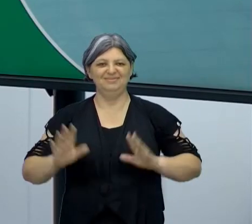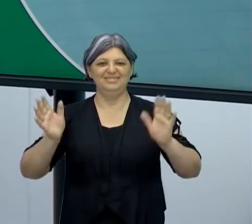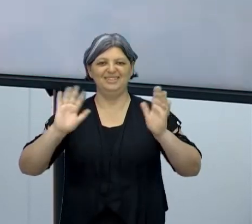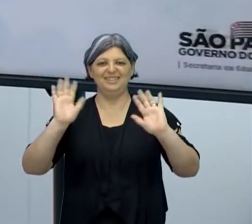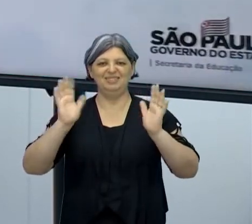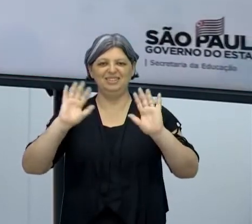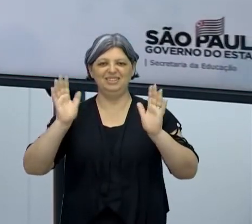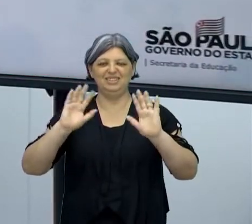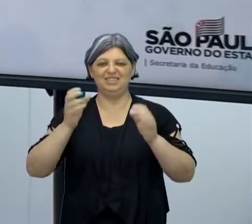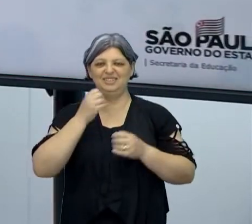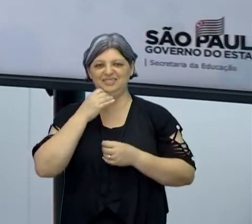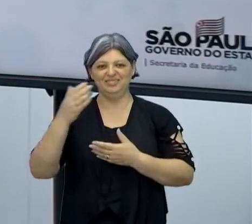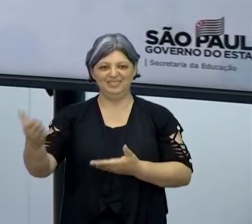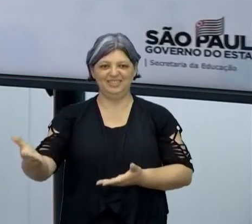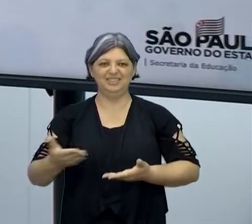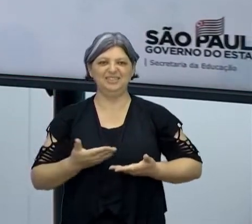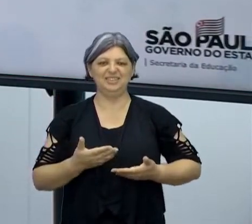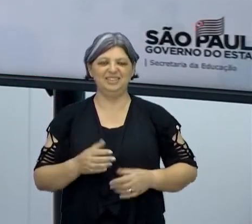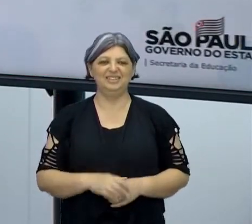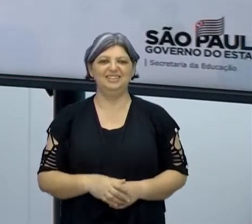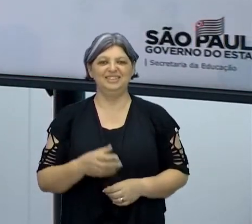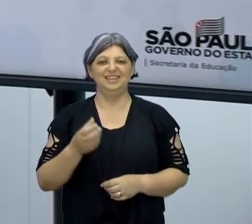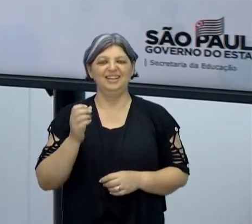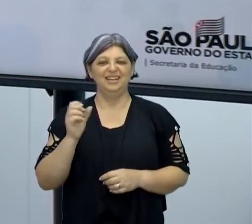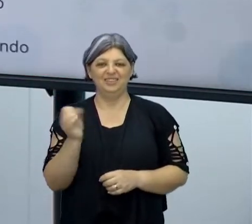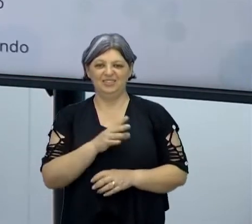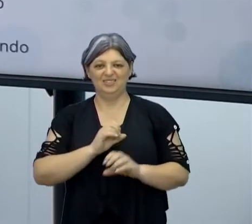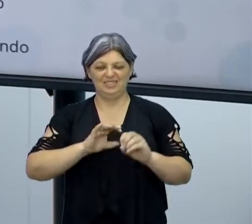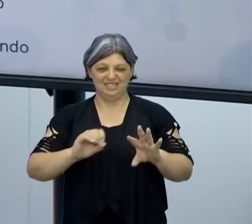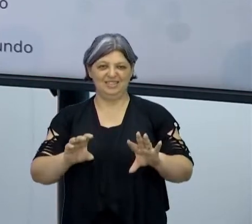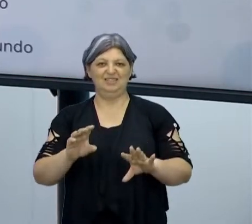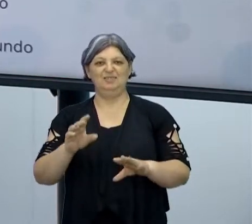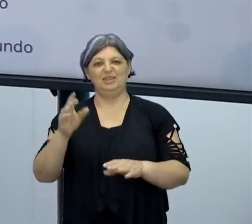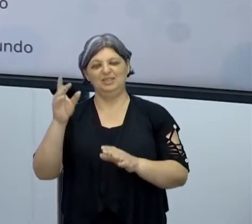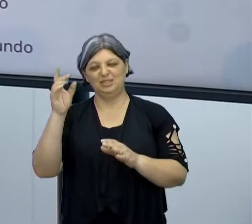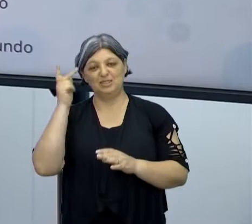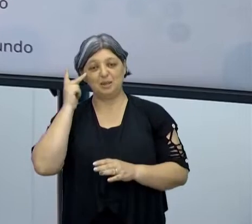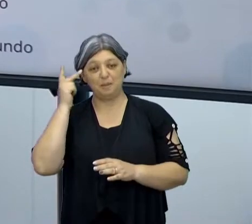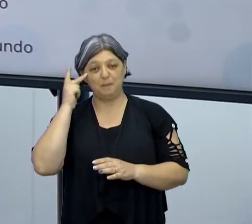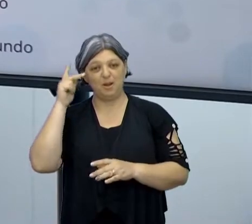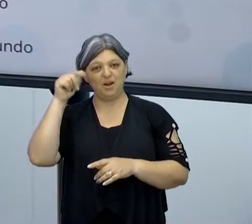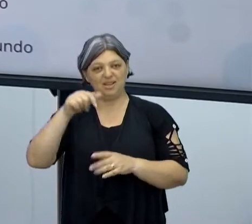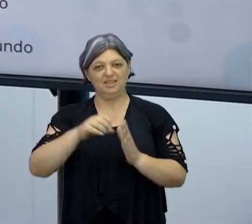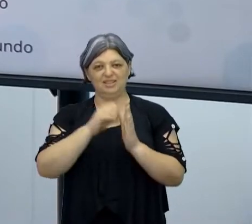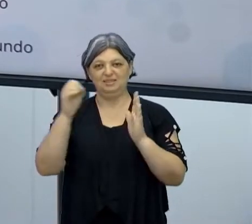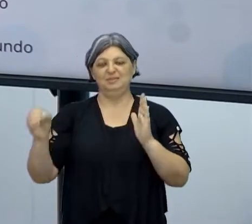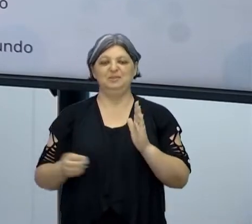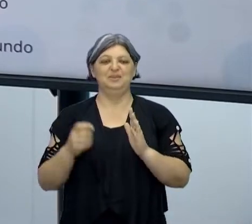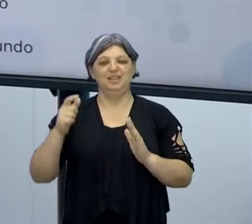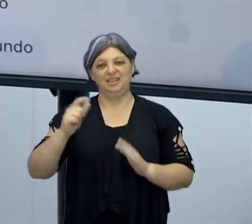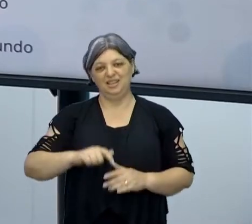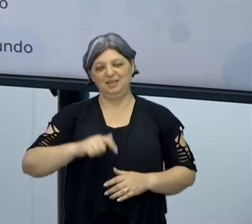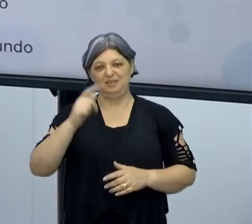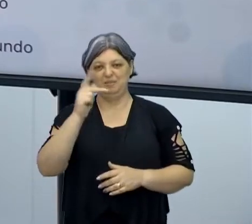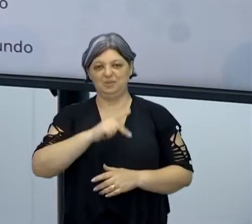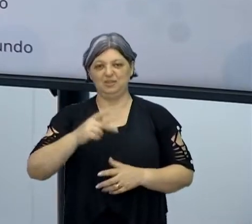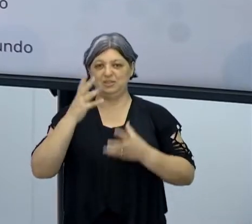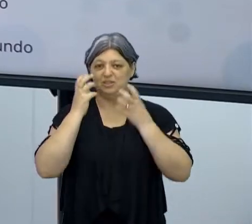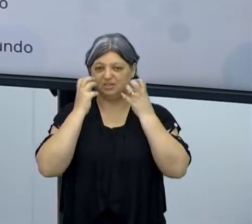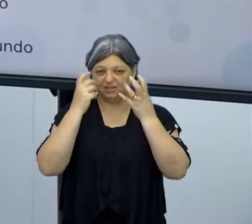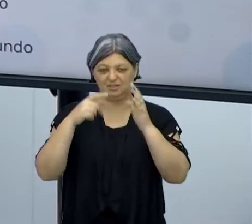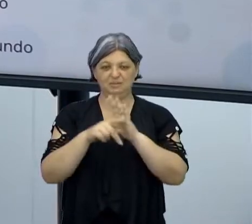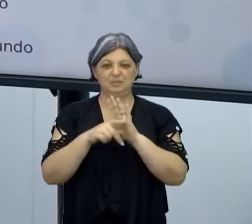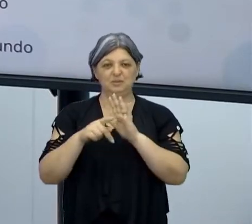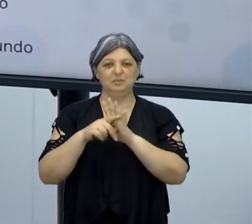Olá, sejam todos muito bem-vindos ao novo Ensino Médio de São Paulo, aqui no CMSP. Eu sou o Tony, o seu professor de